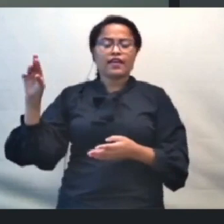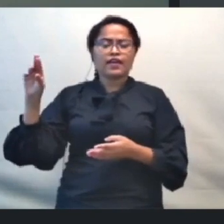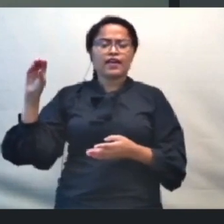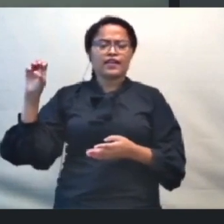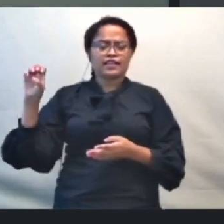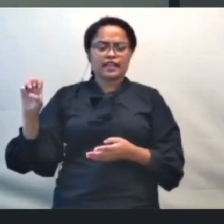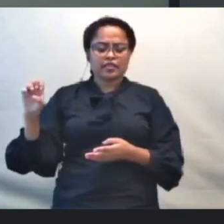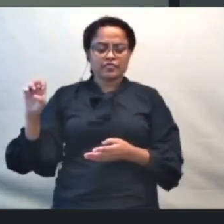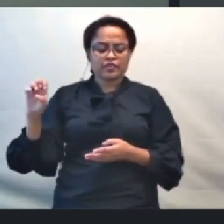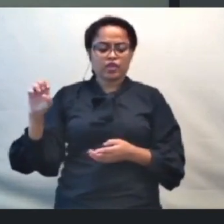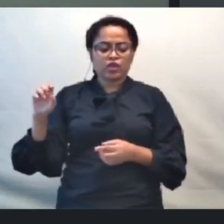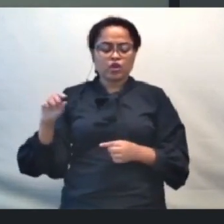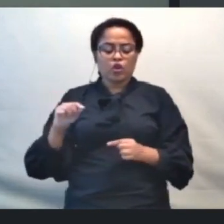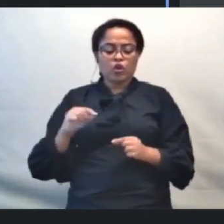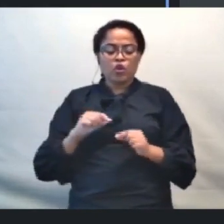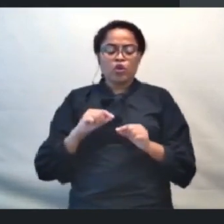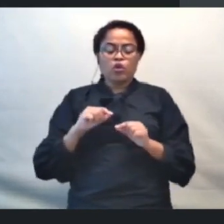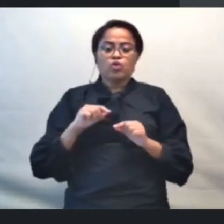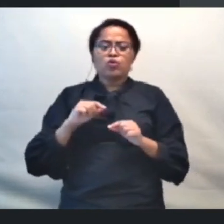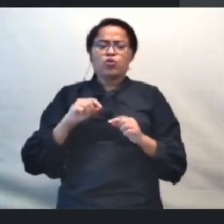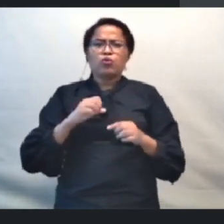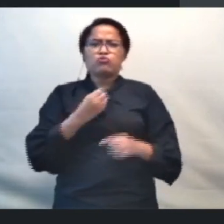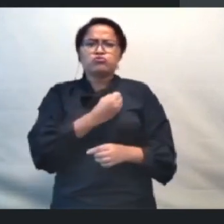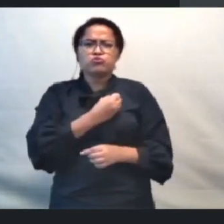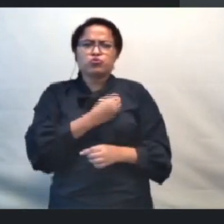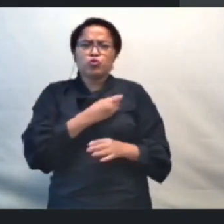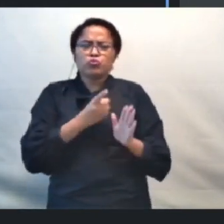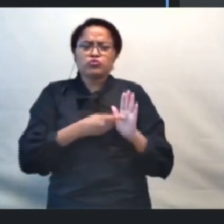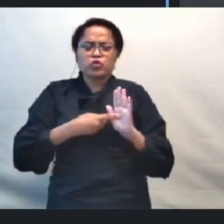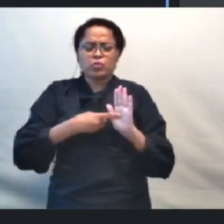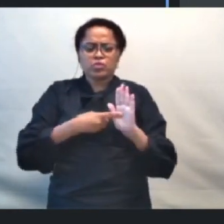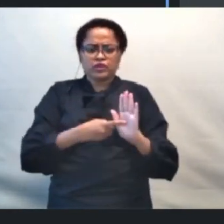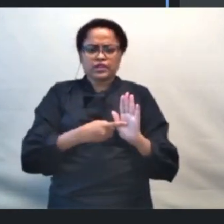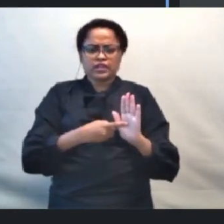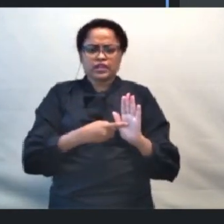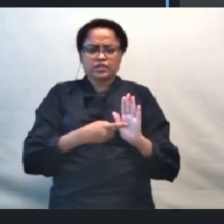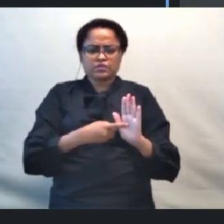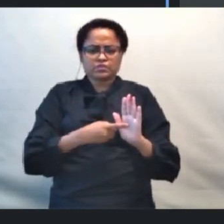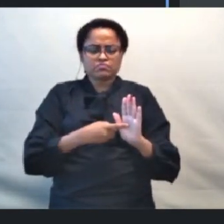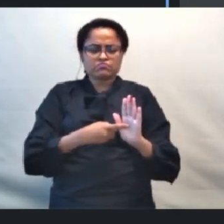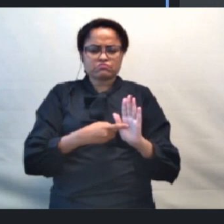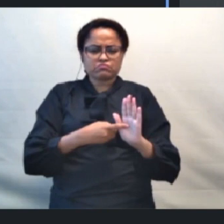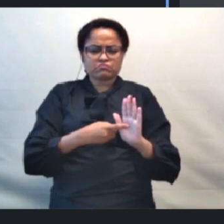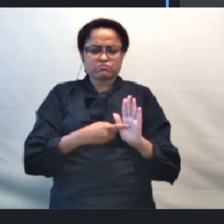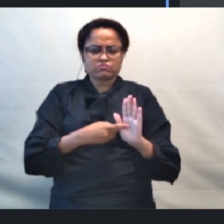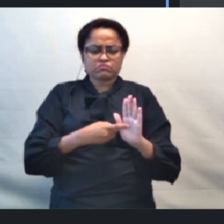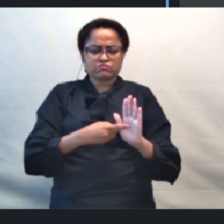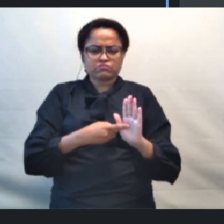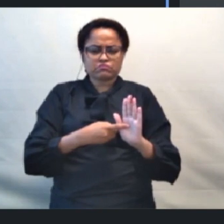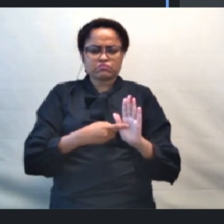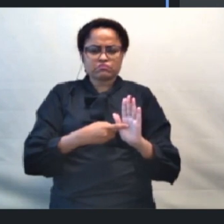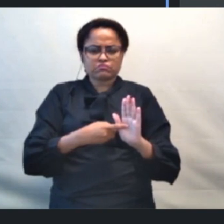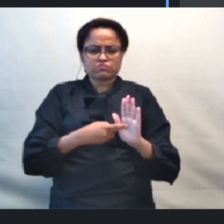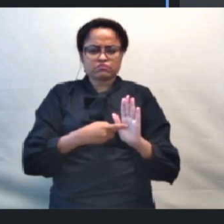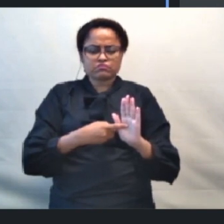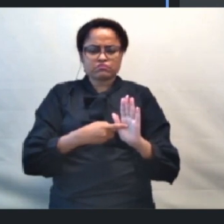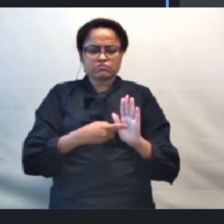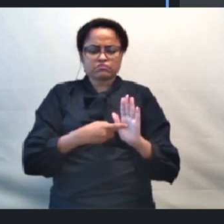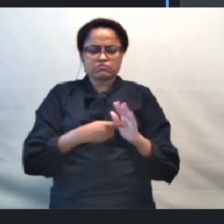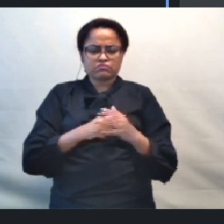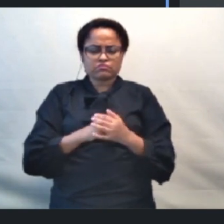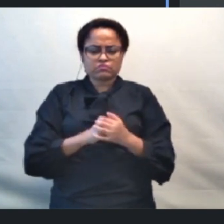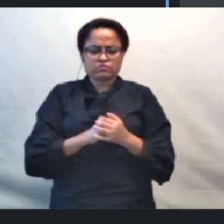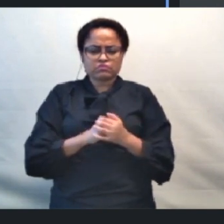um gancho aqui na Boa noite. Nós temos que organizar. Vamos. Já não, fizeram. Eu acabei de ir lá na câmera agora rapidinho, estava tendo uma reunião que eu tinha que